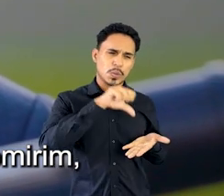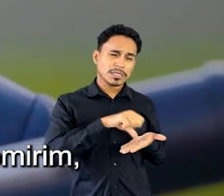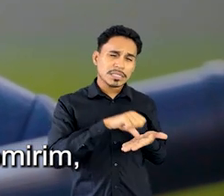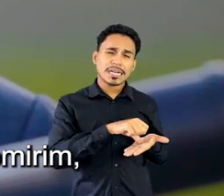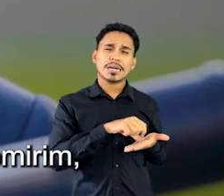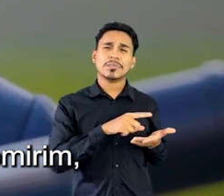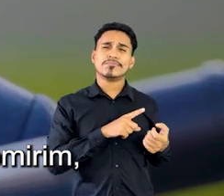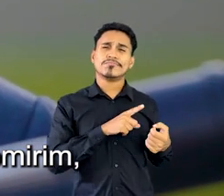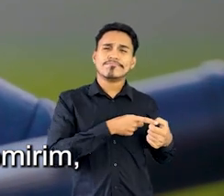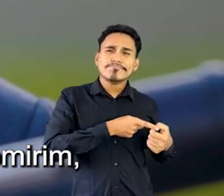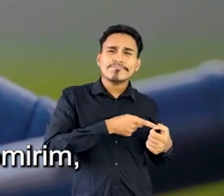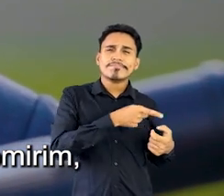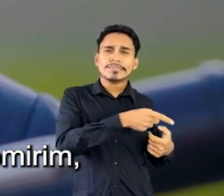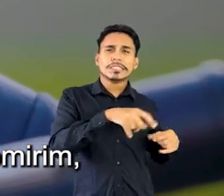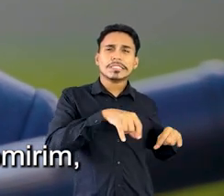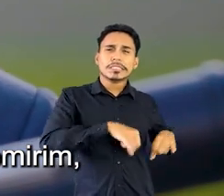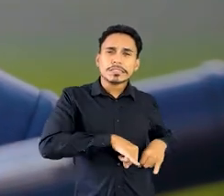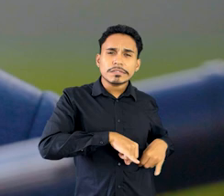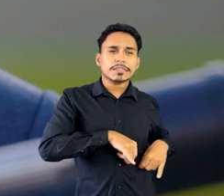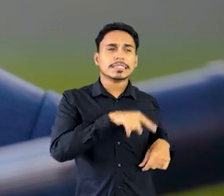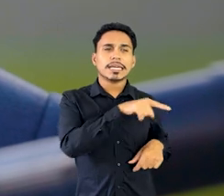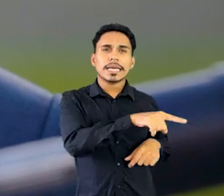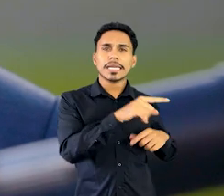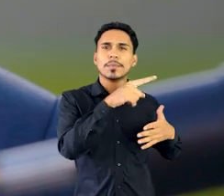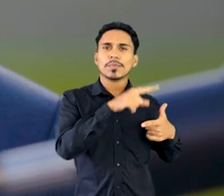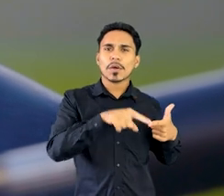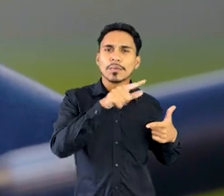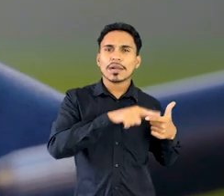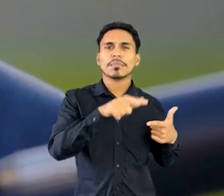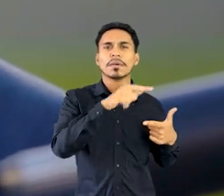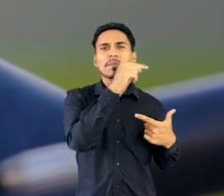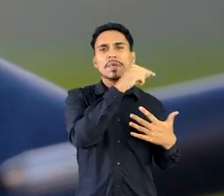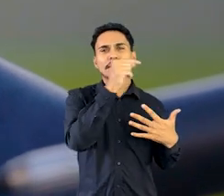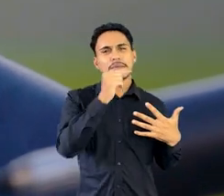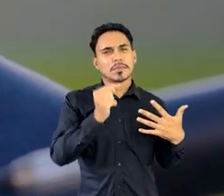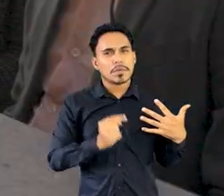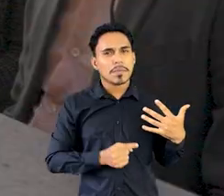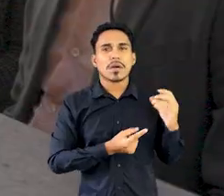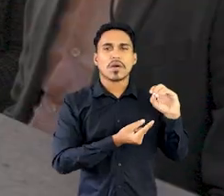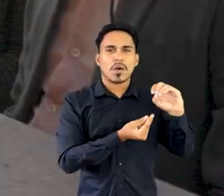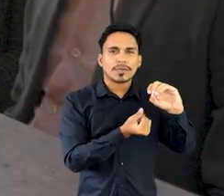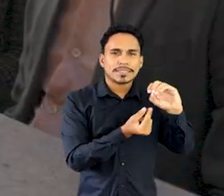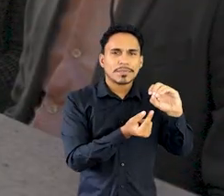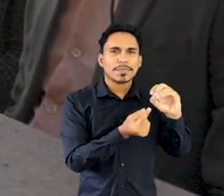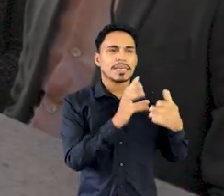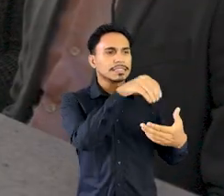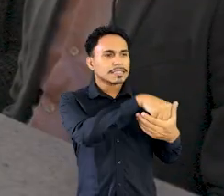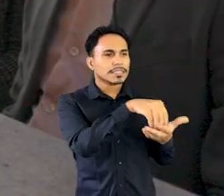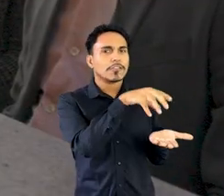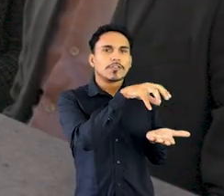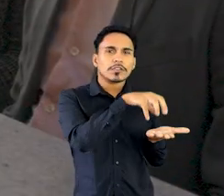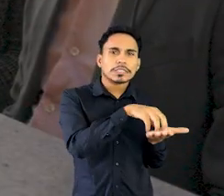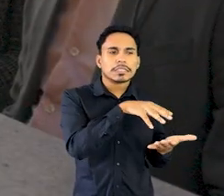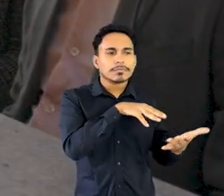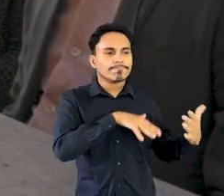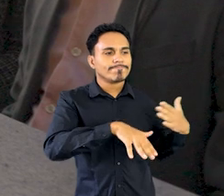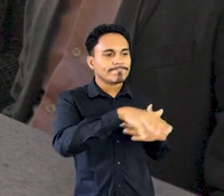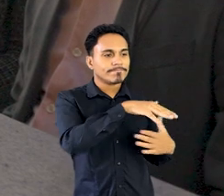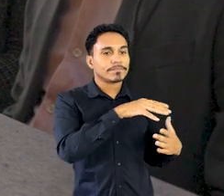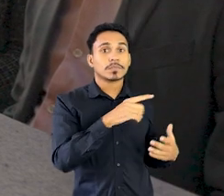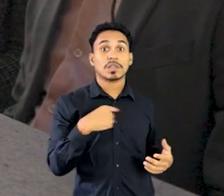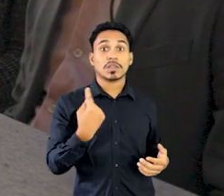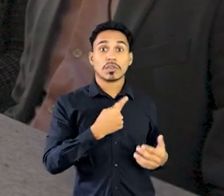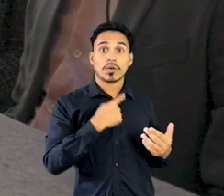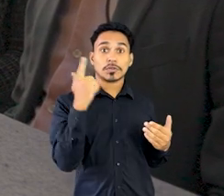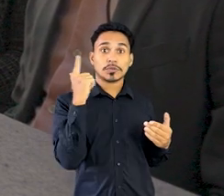do campus Cachoeiro Itapemirim aquilo que o dirigente está sofrendo em termos orçamentários de gestão de pessoas